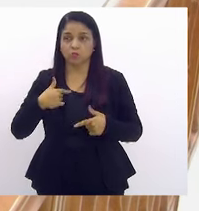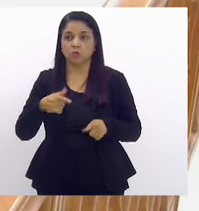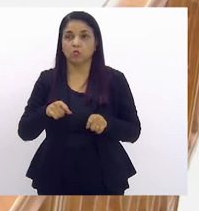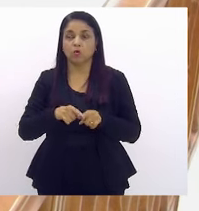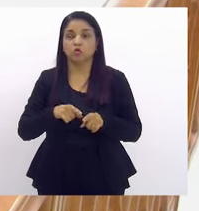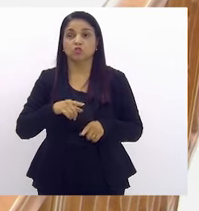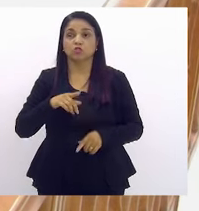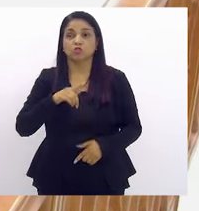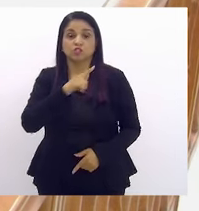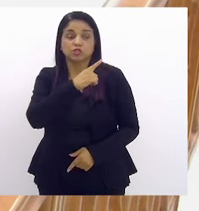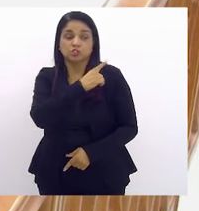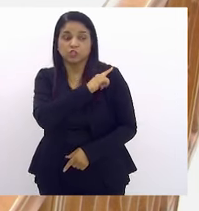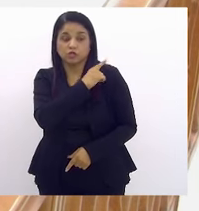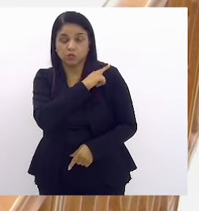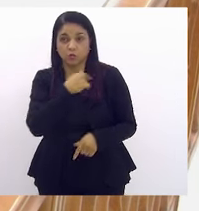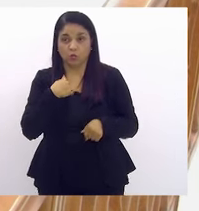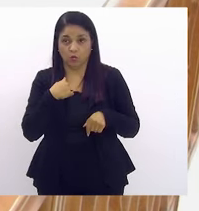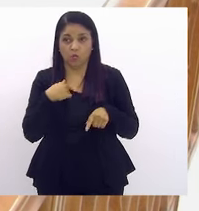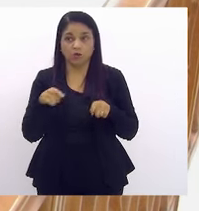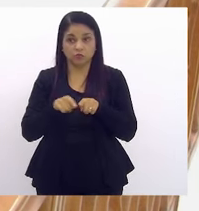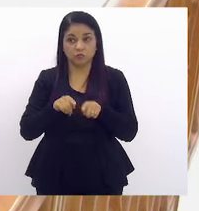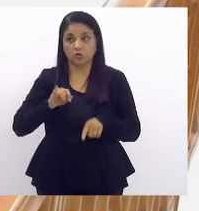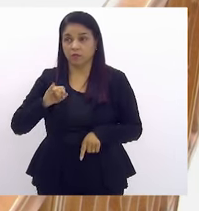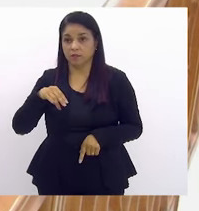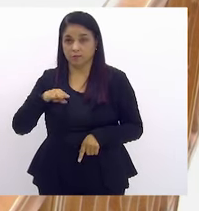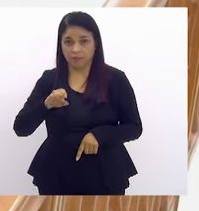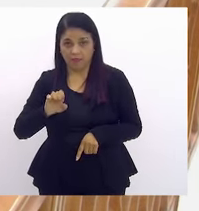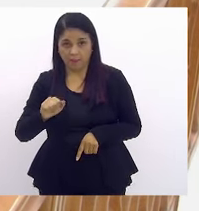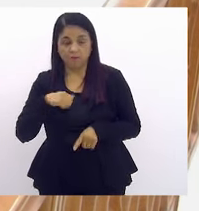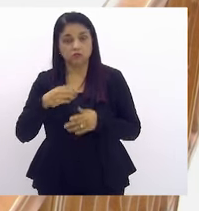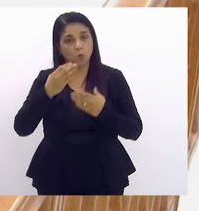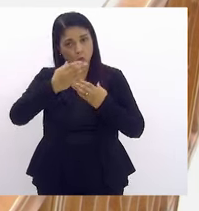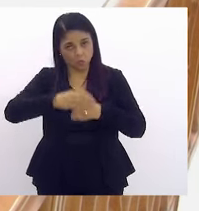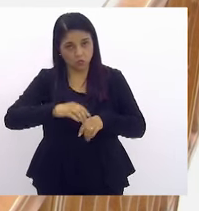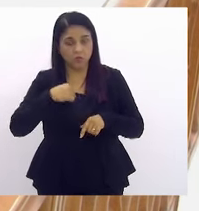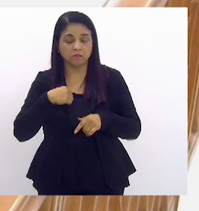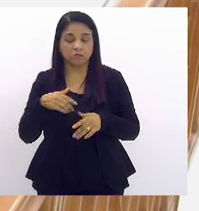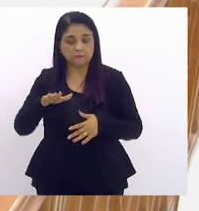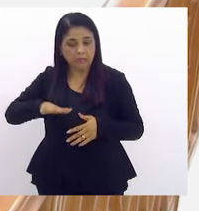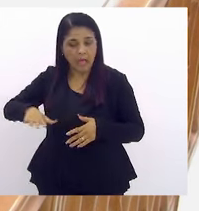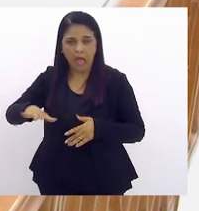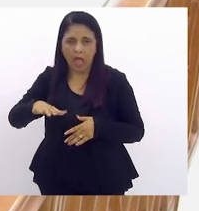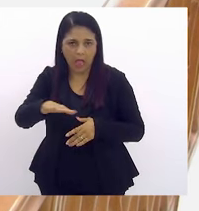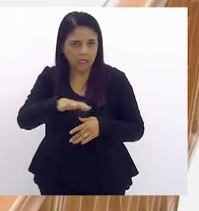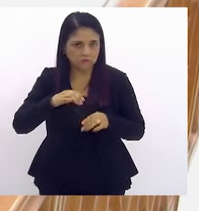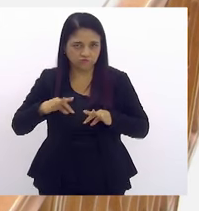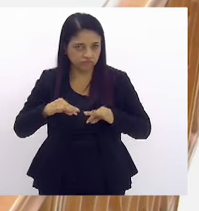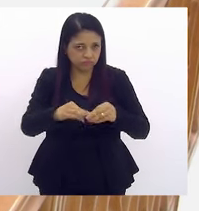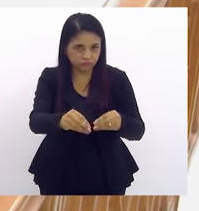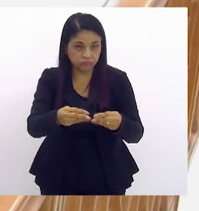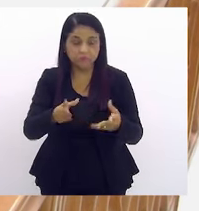mas sou servidor do INEA concursado, já atuei em diversas áreas e me sinto honrado de estar aqui representando o INEA,